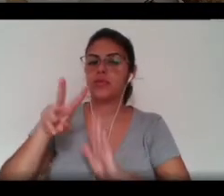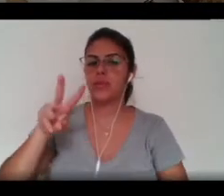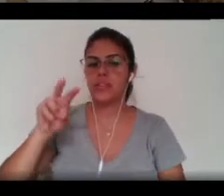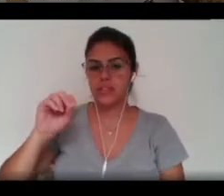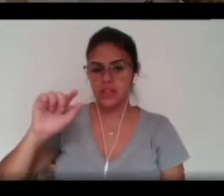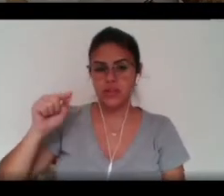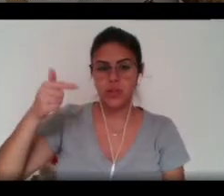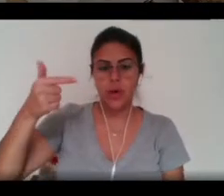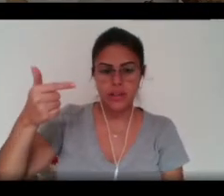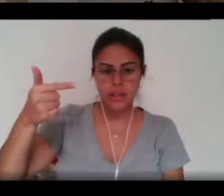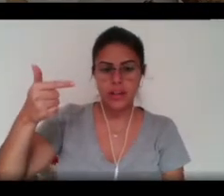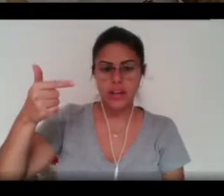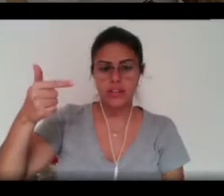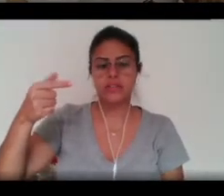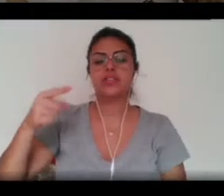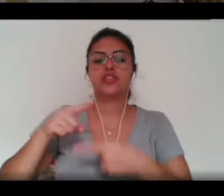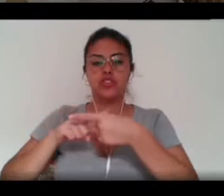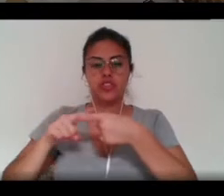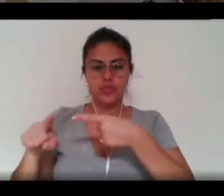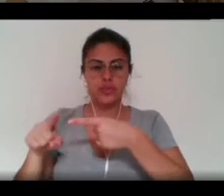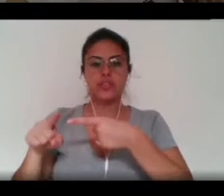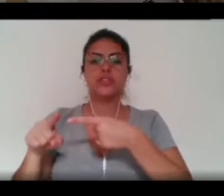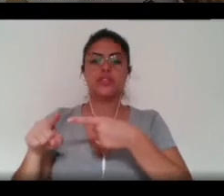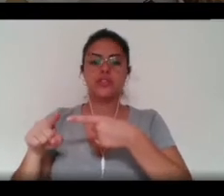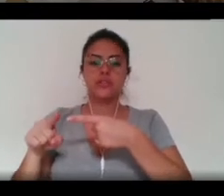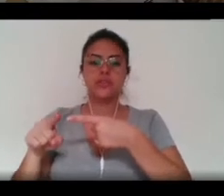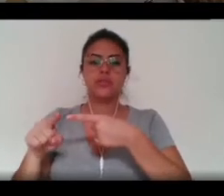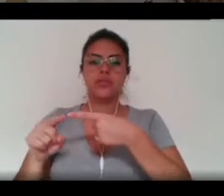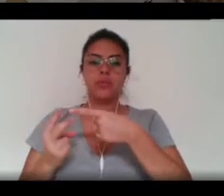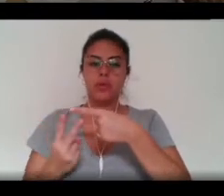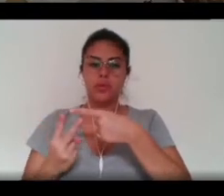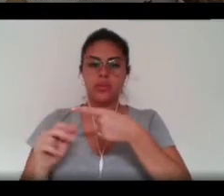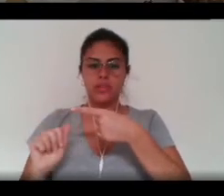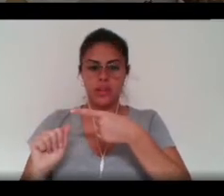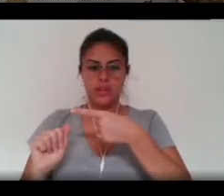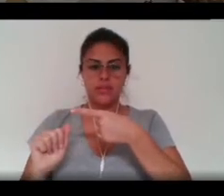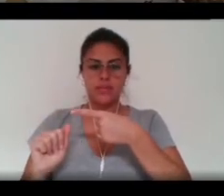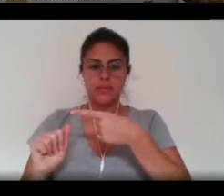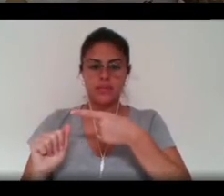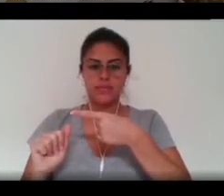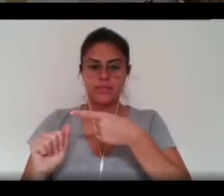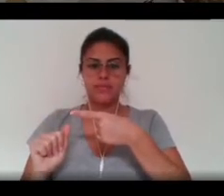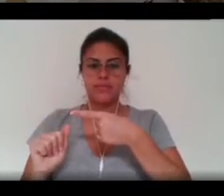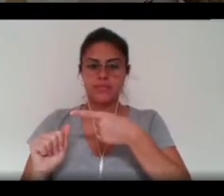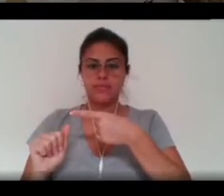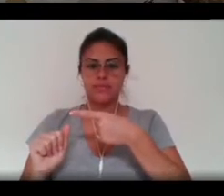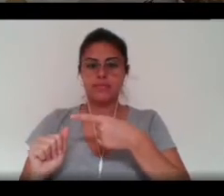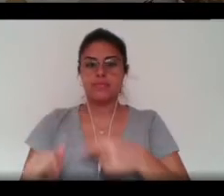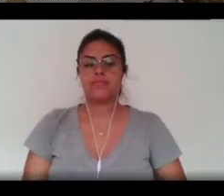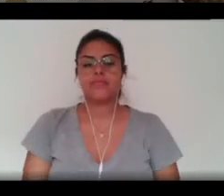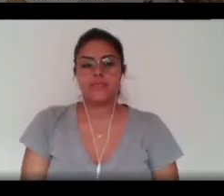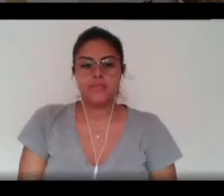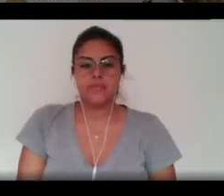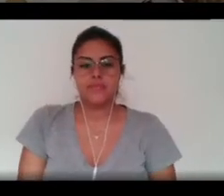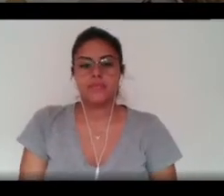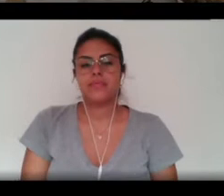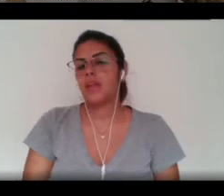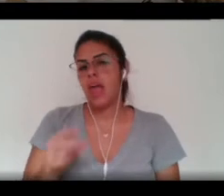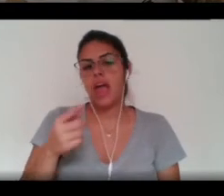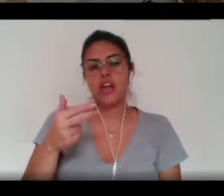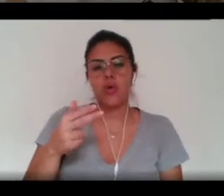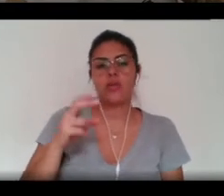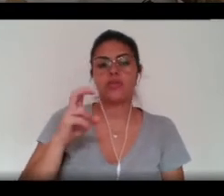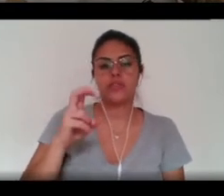por menos v0 ao quadrado dividido por 2a. Isso aqui vai